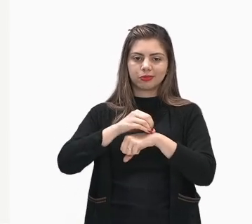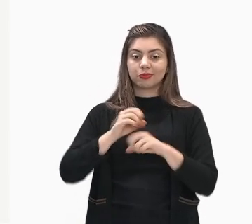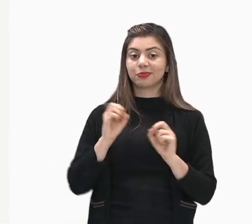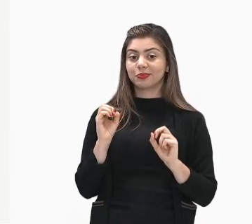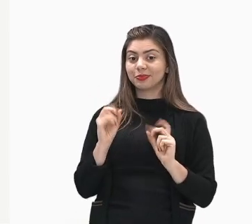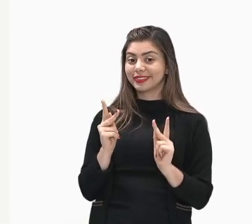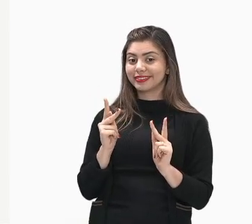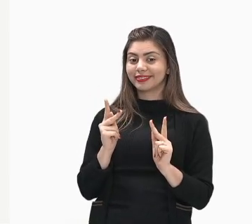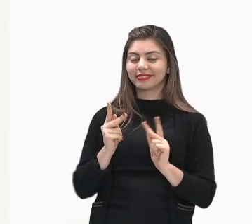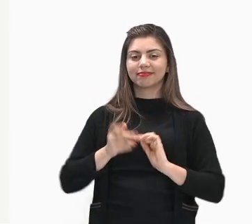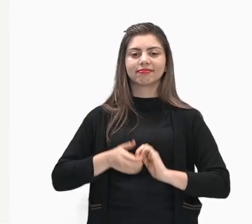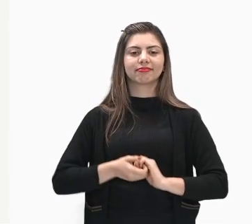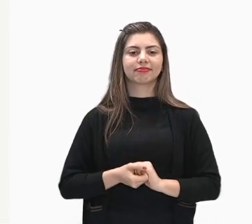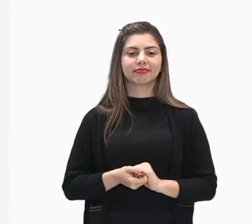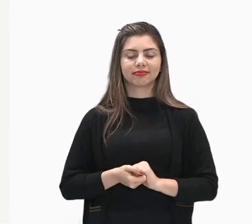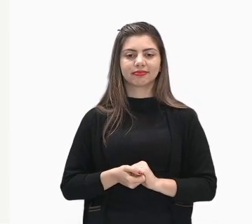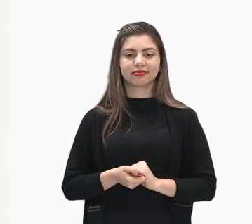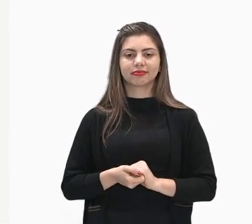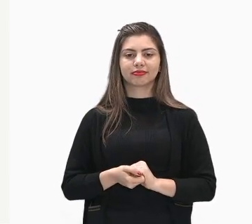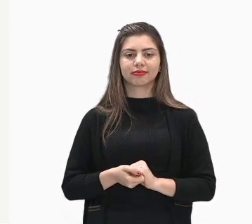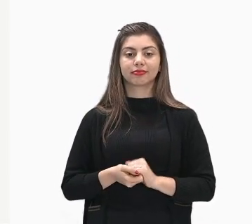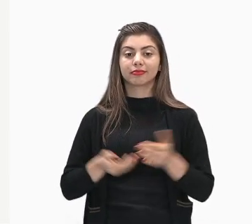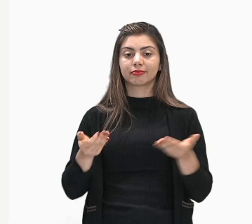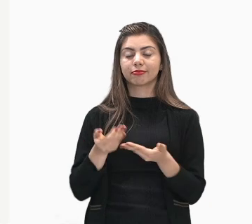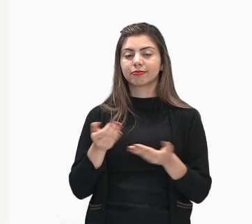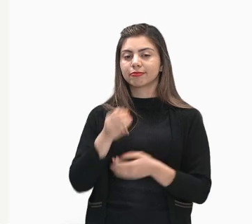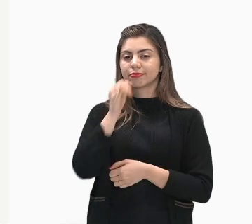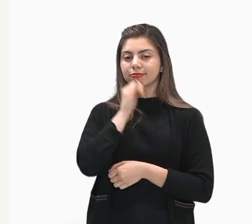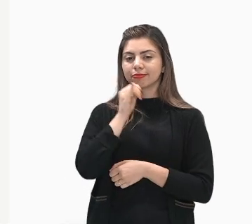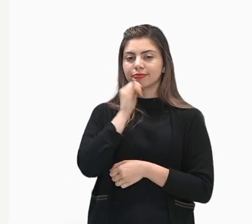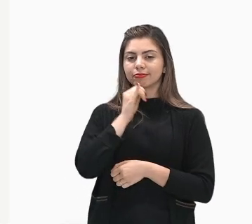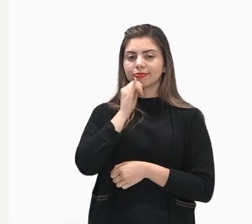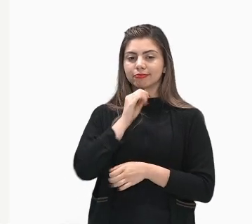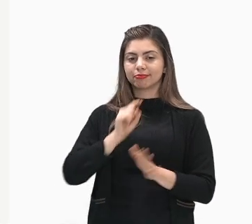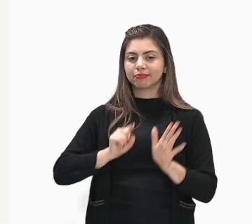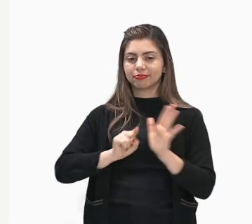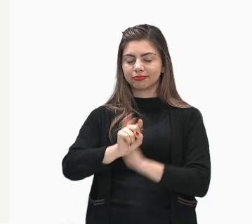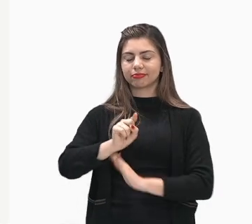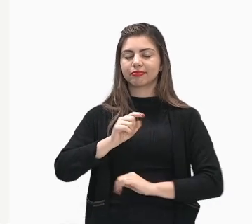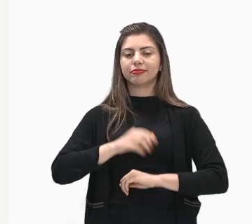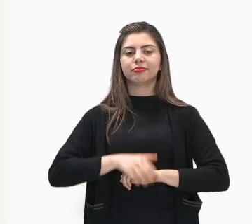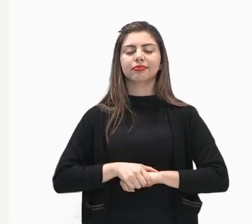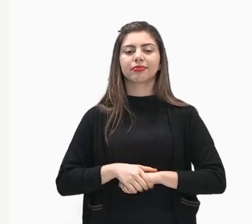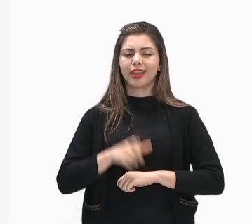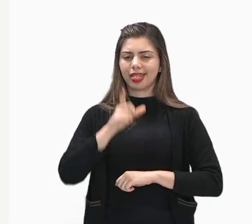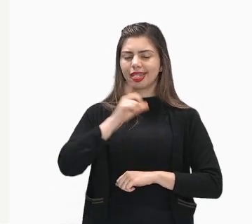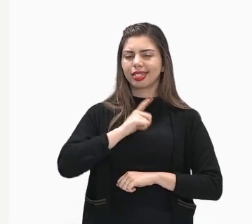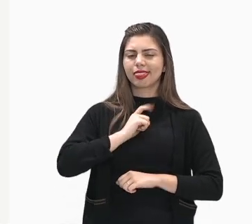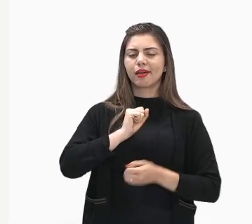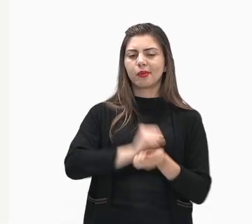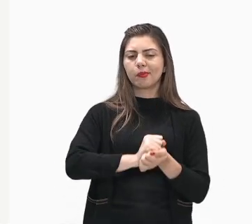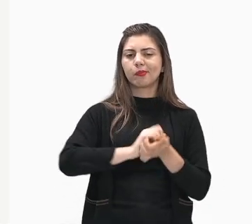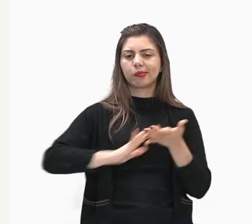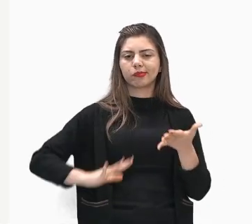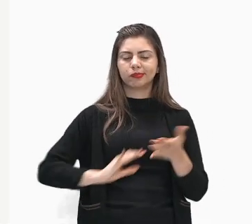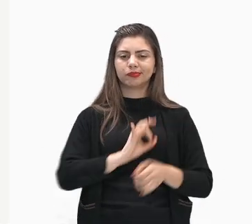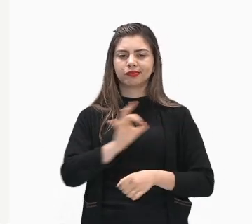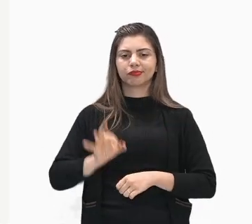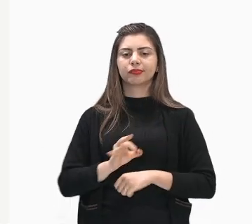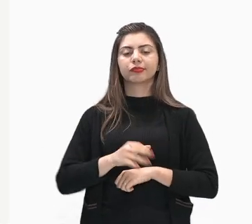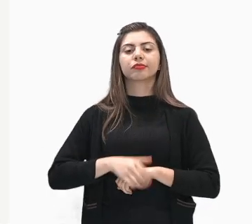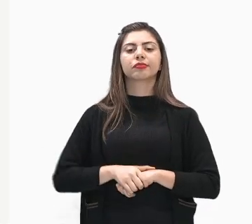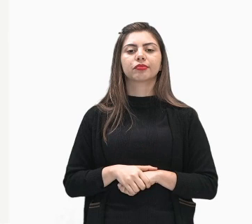gente? Agora vamos ao exemplo resolvido da aula de hoje, né? Nós temos aí uma atividade para que a